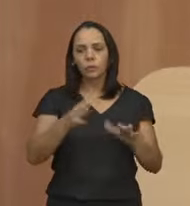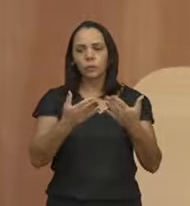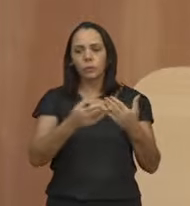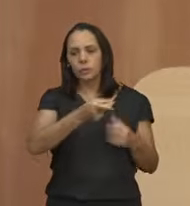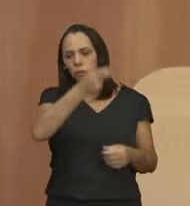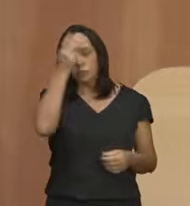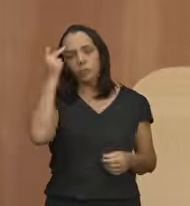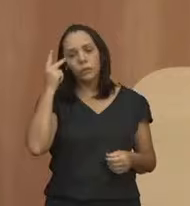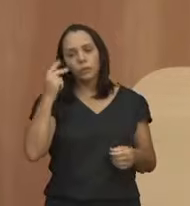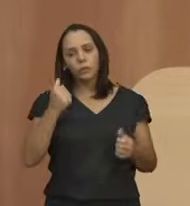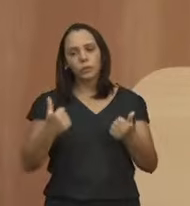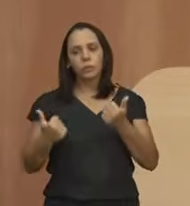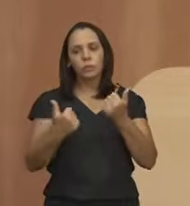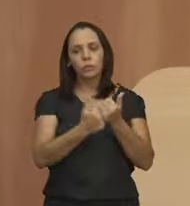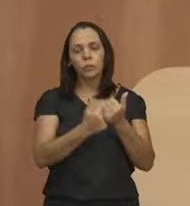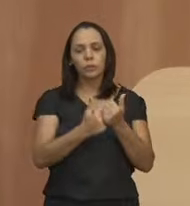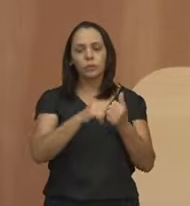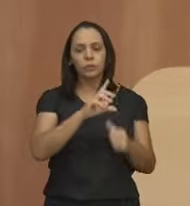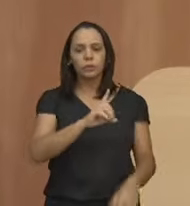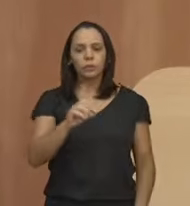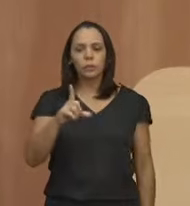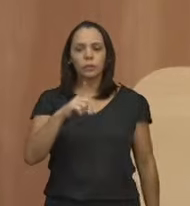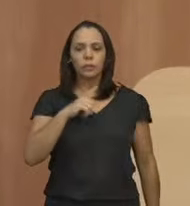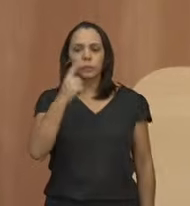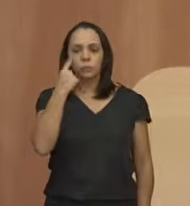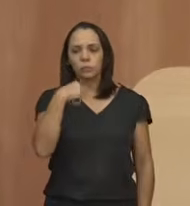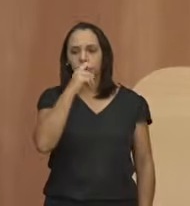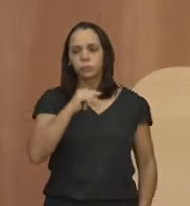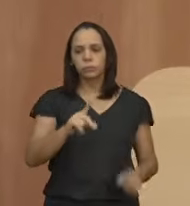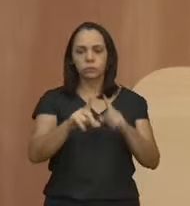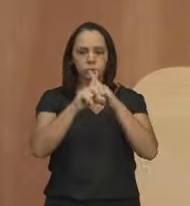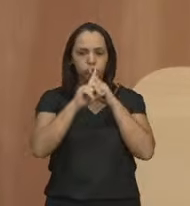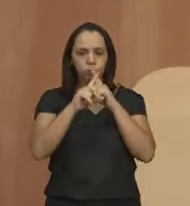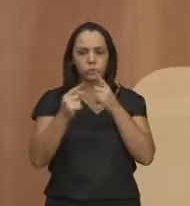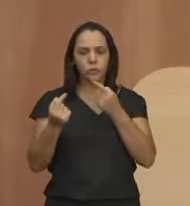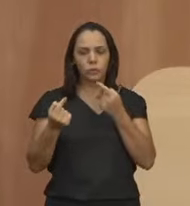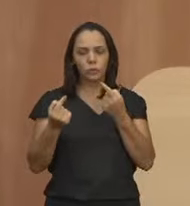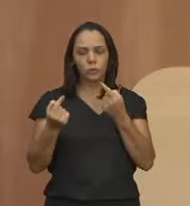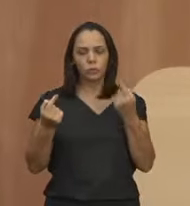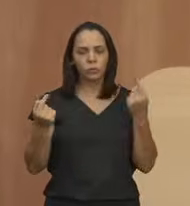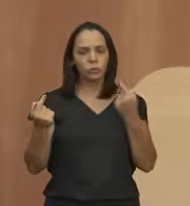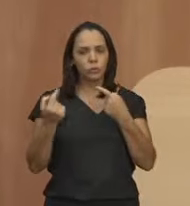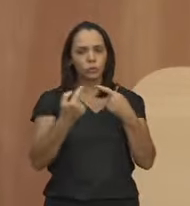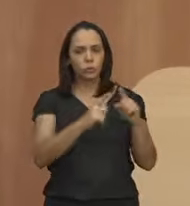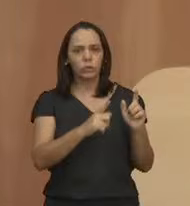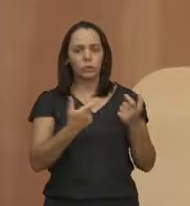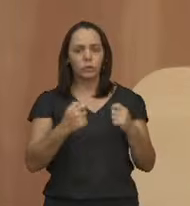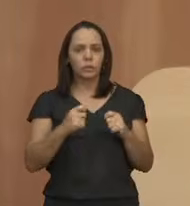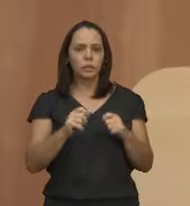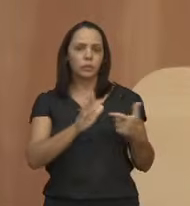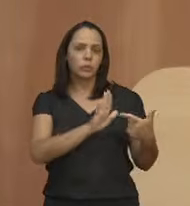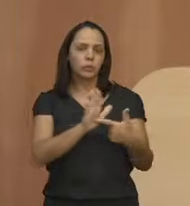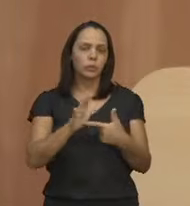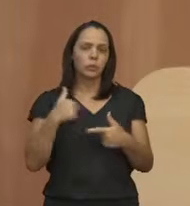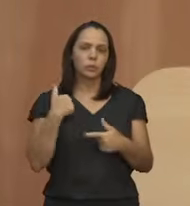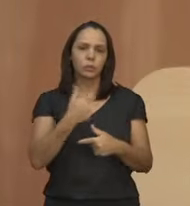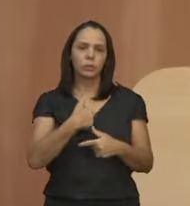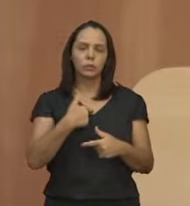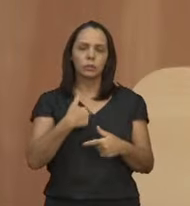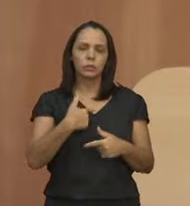direita tentam ser censurados previamente. Sou contra isso. A gente precisa ter coerência, a gente precisa que os nossos posicionamentos